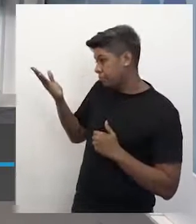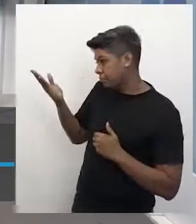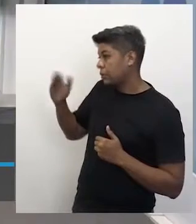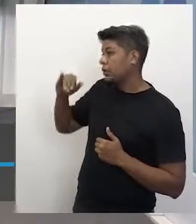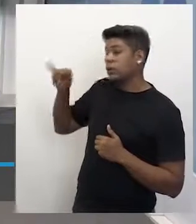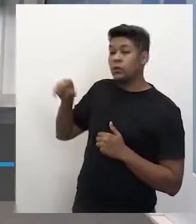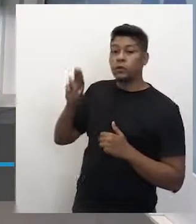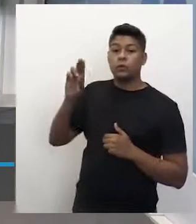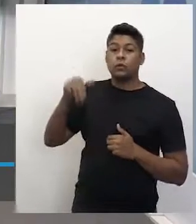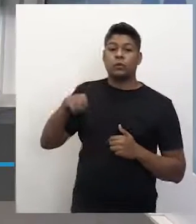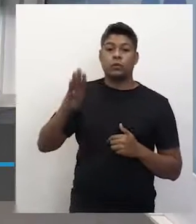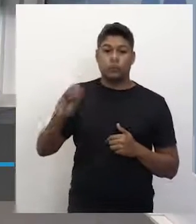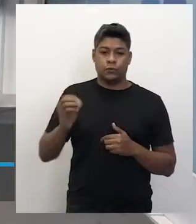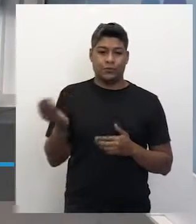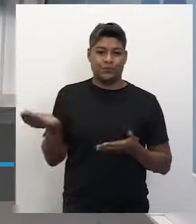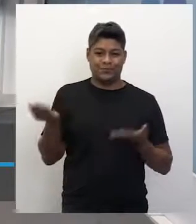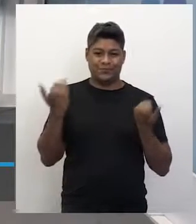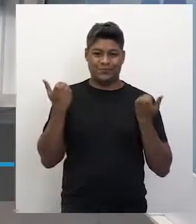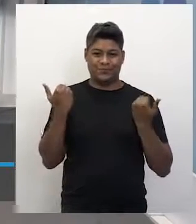jongo?